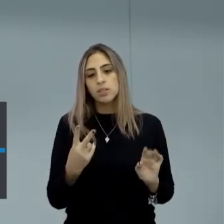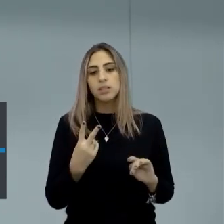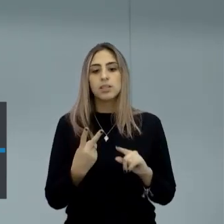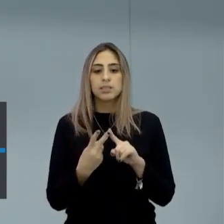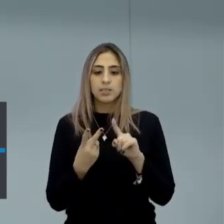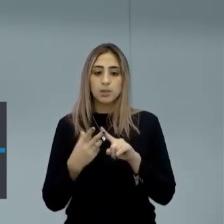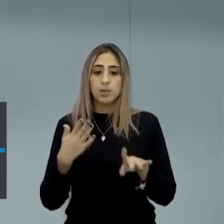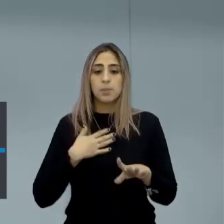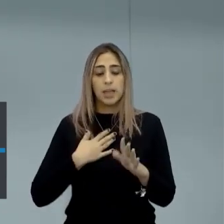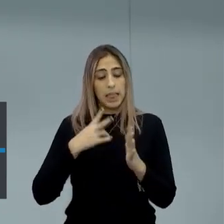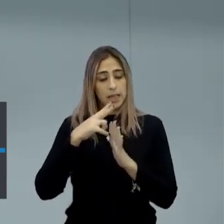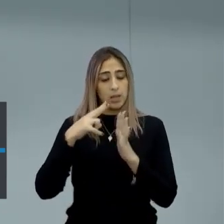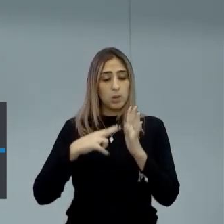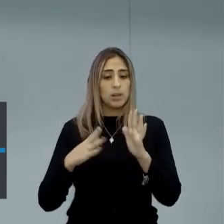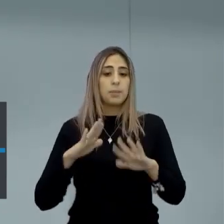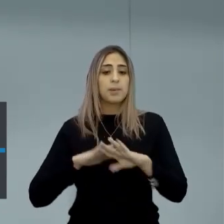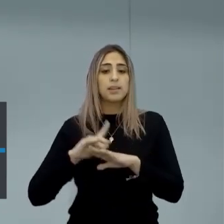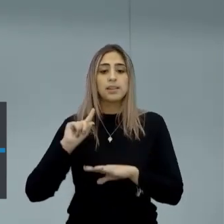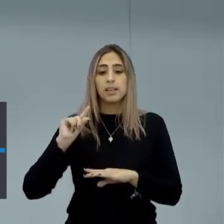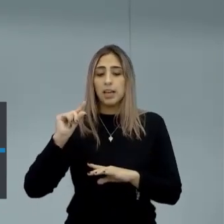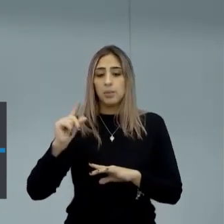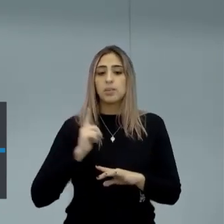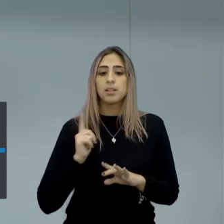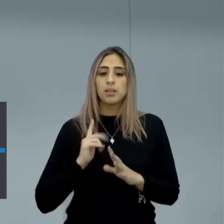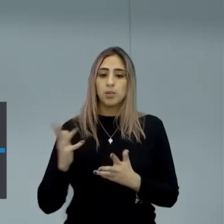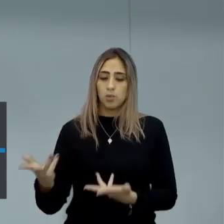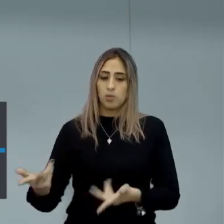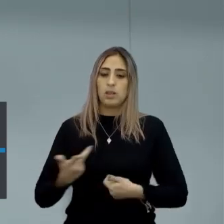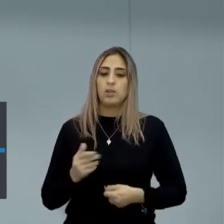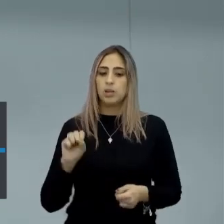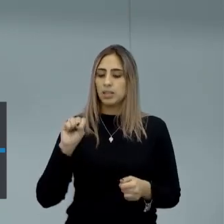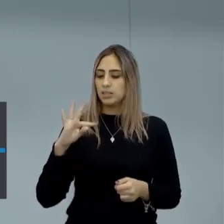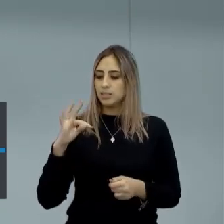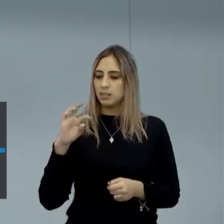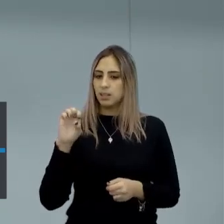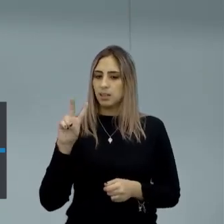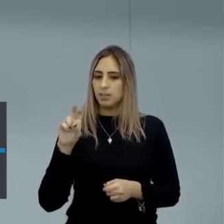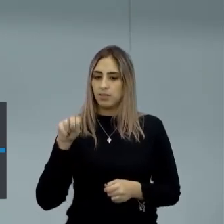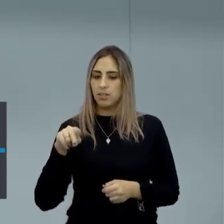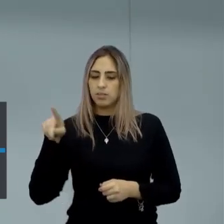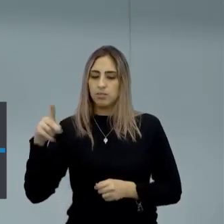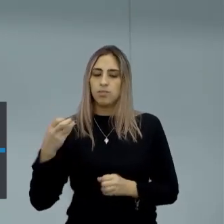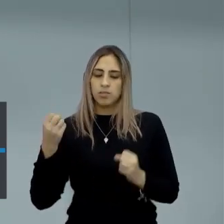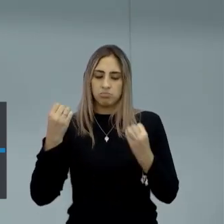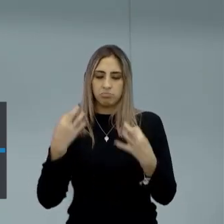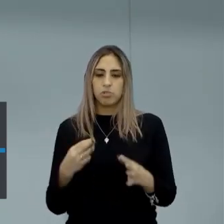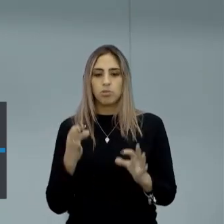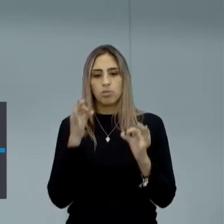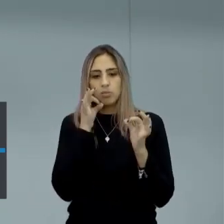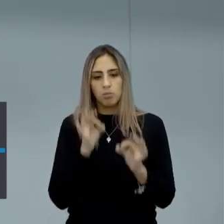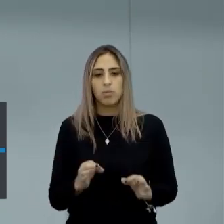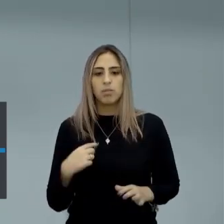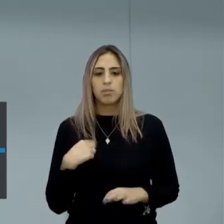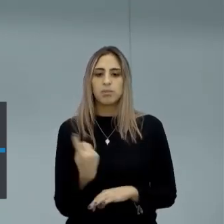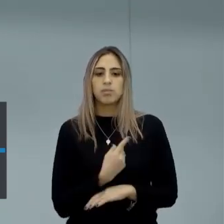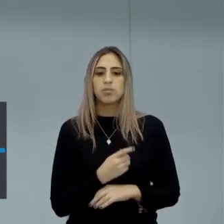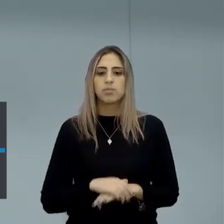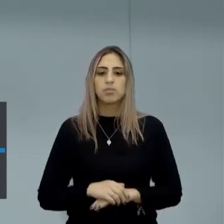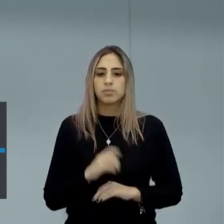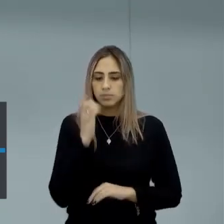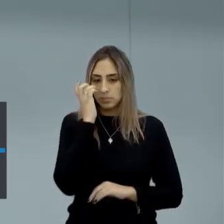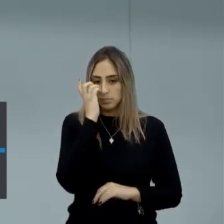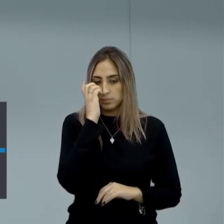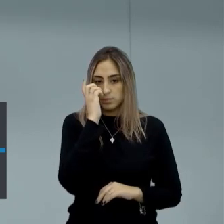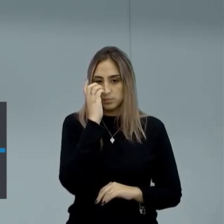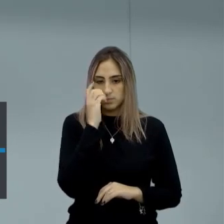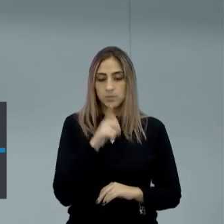minhas leituras, mas daqui a pouco o convidado chega e aí ele vai responder para nós. Elaine, você tem alguma coisa